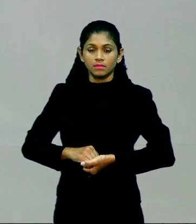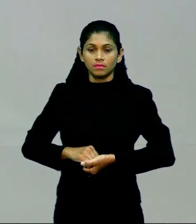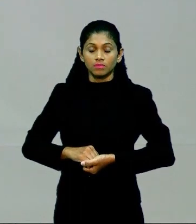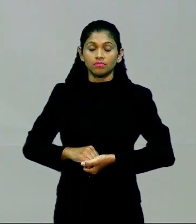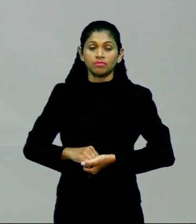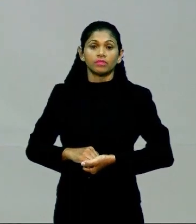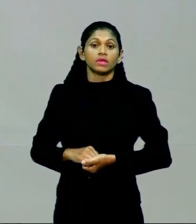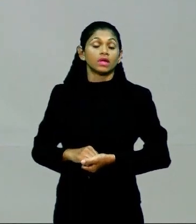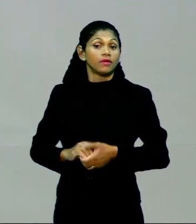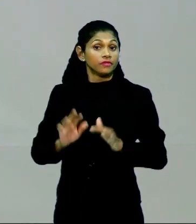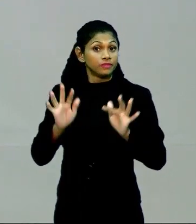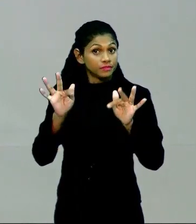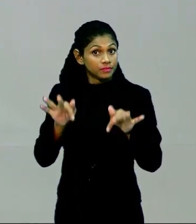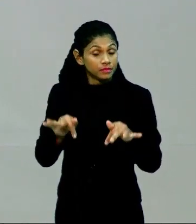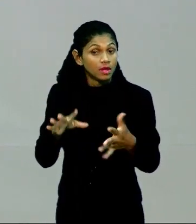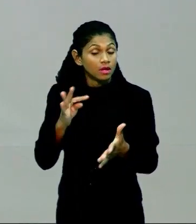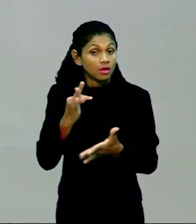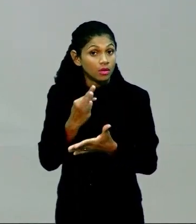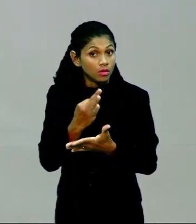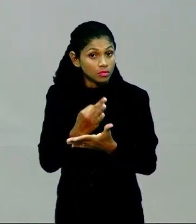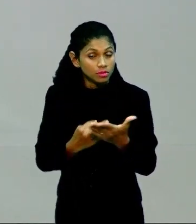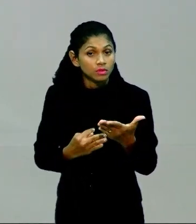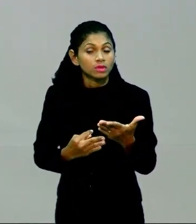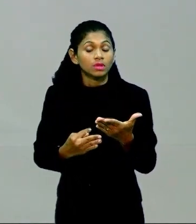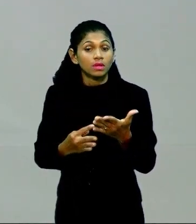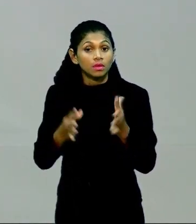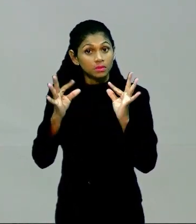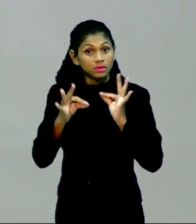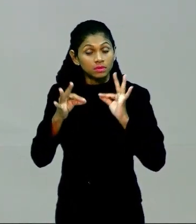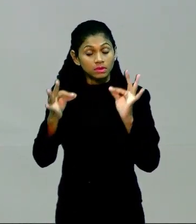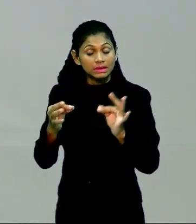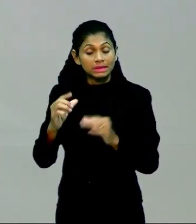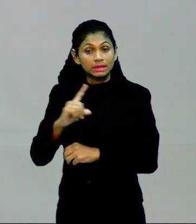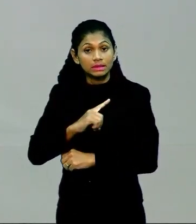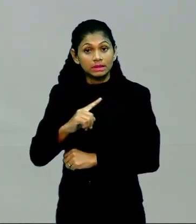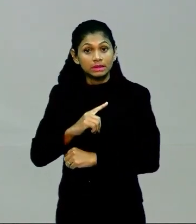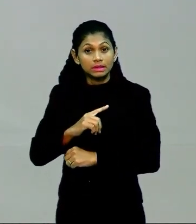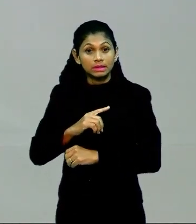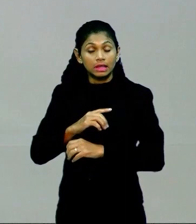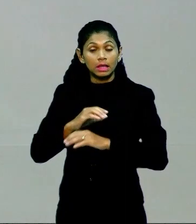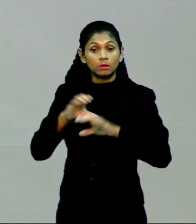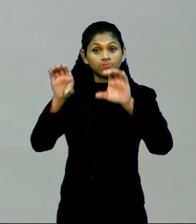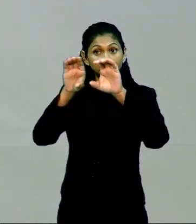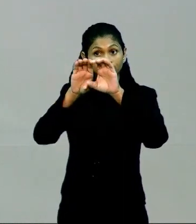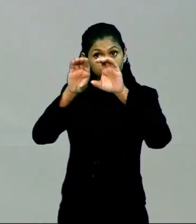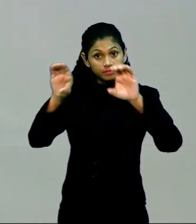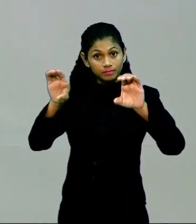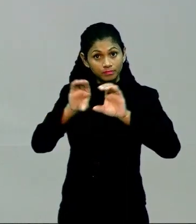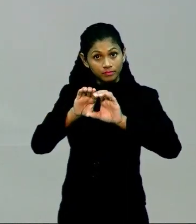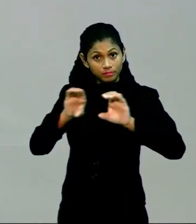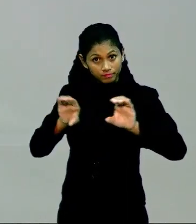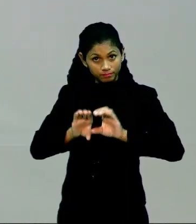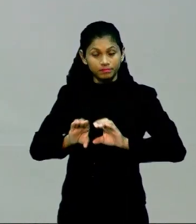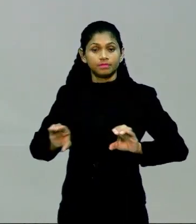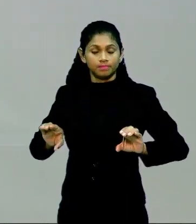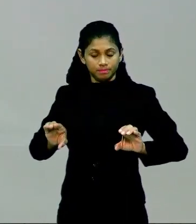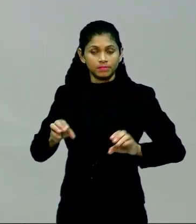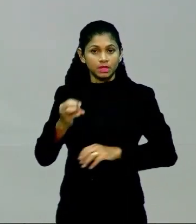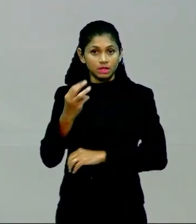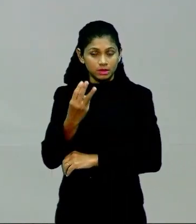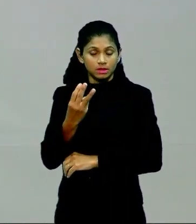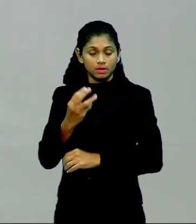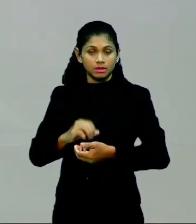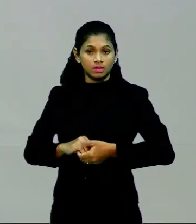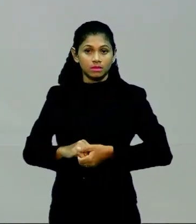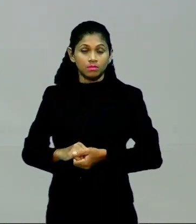de fazer a leitura do texto, você observa que temos 3 parágrafos e nós vamos ler agora as questões